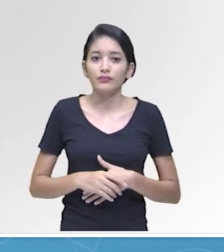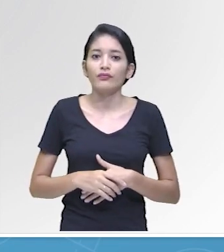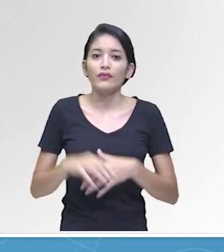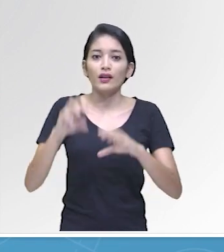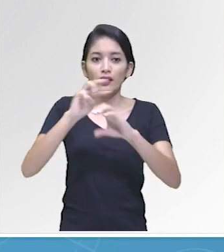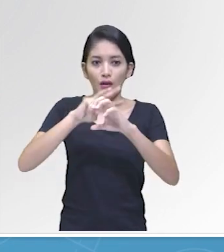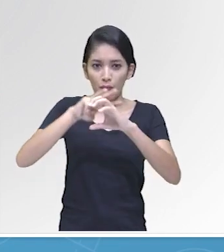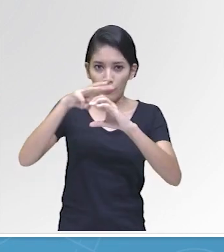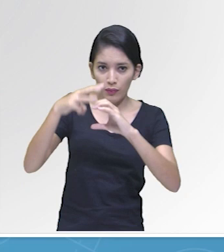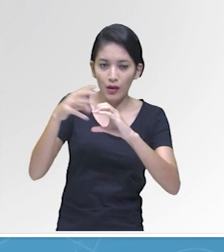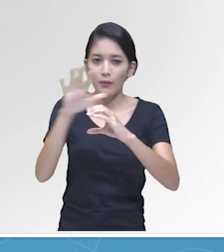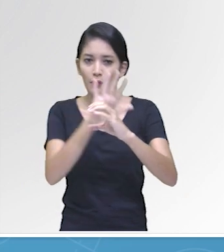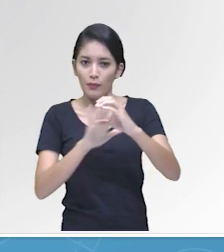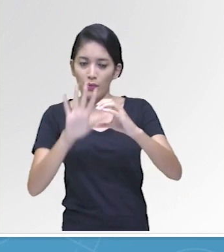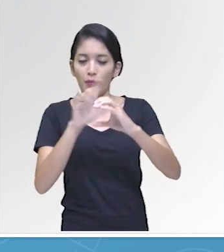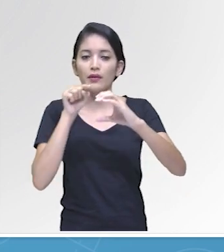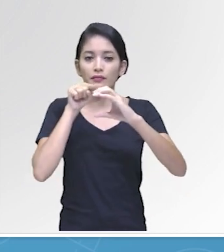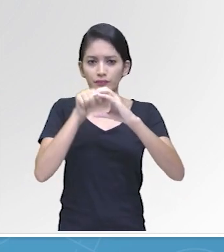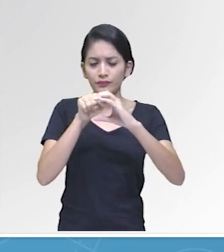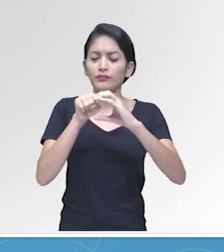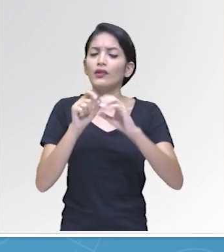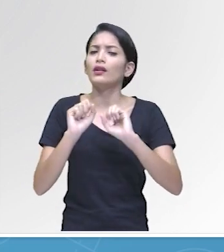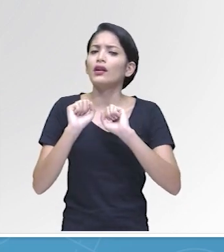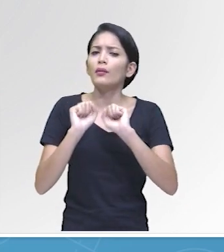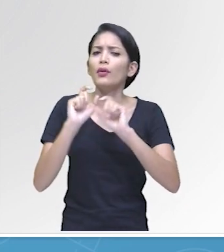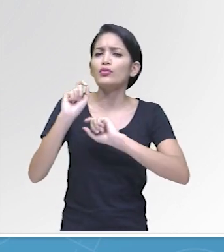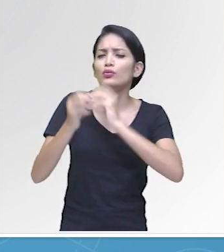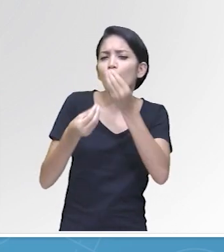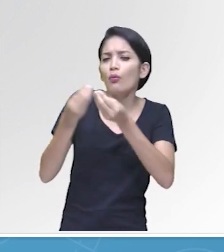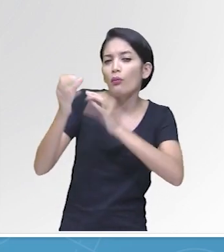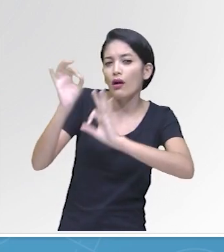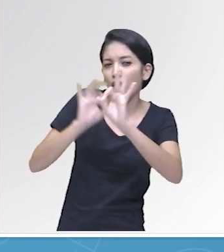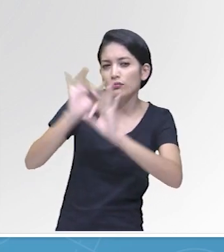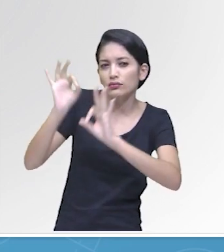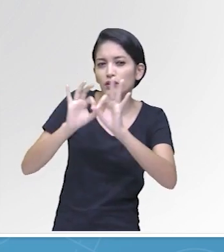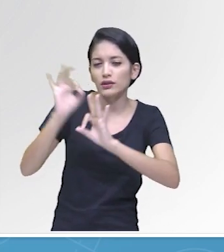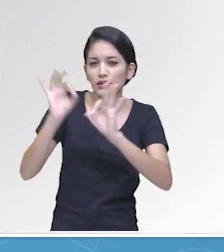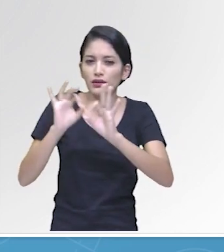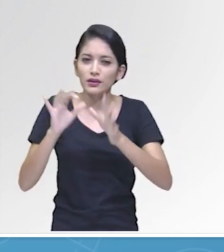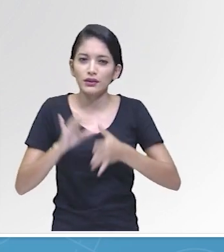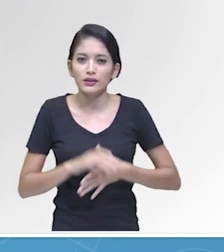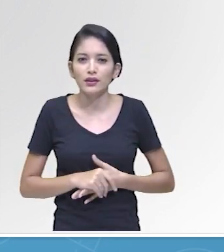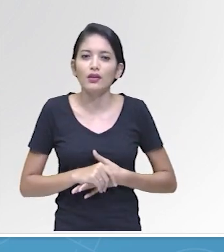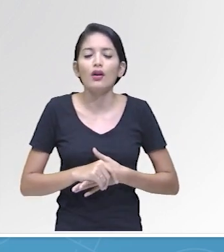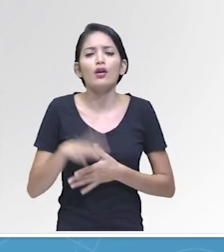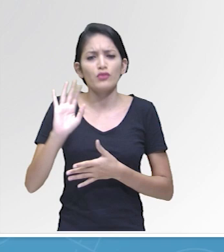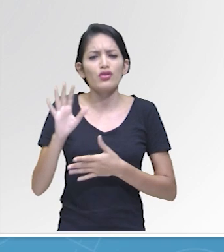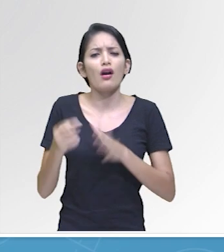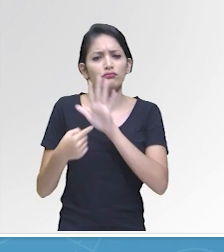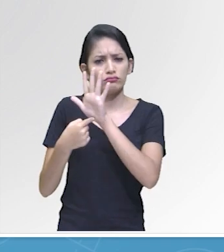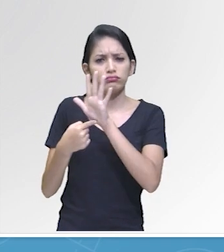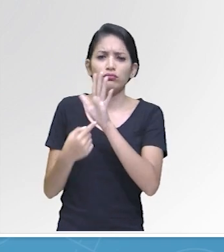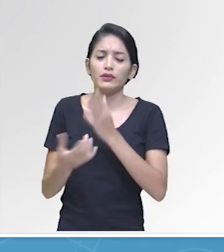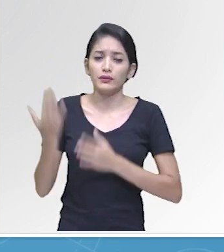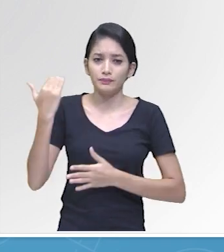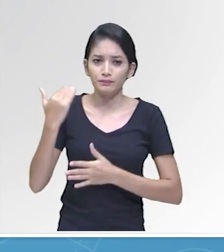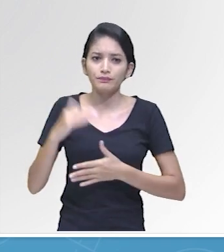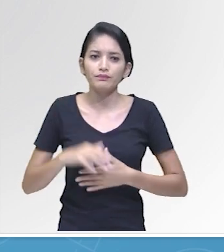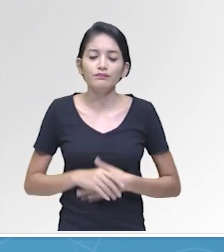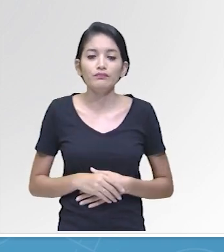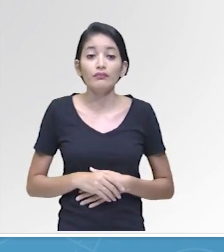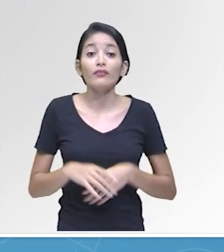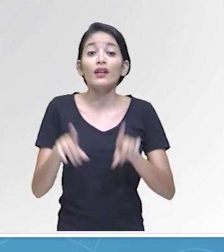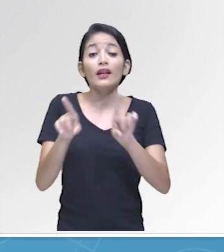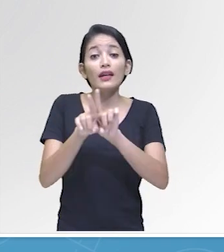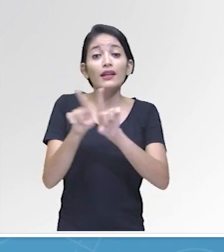plasmática, citoplasma e núcleo, que pode ser organizado ou não, como nós vimos na tela anterior. Além disso, a